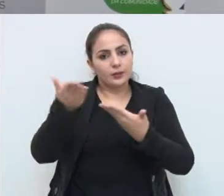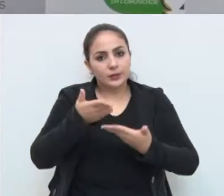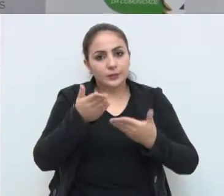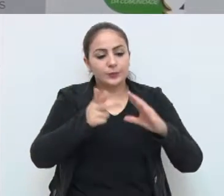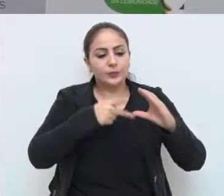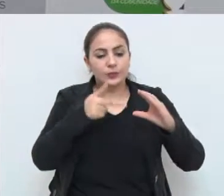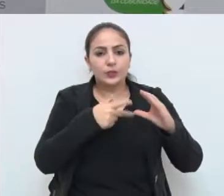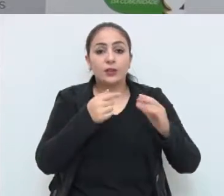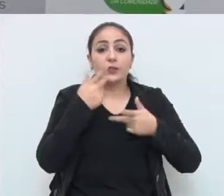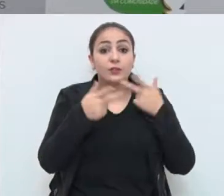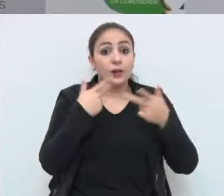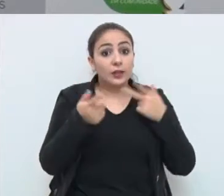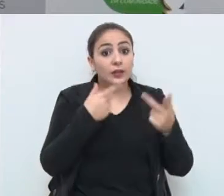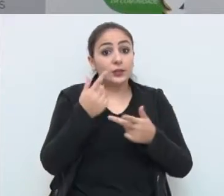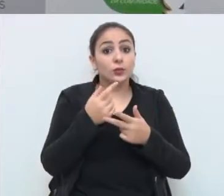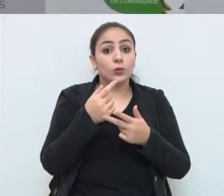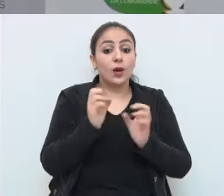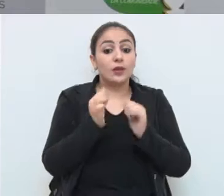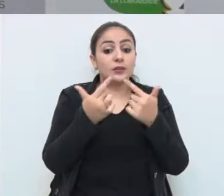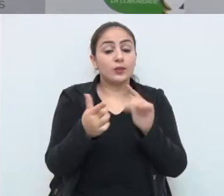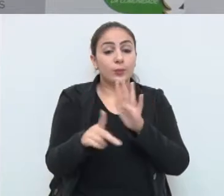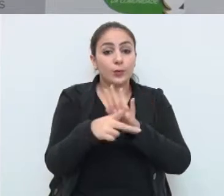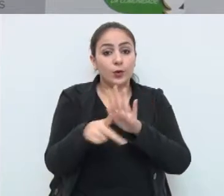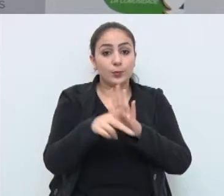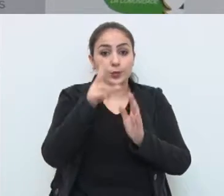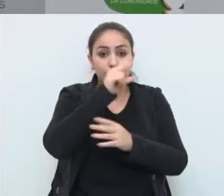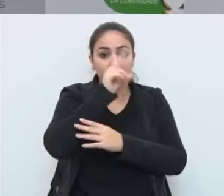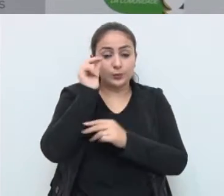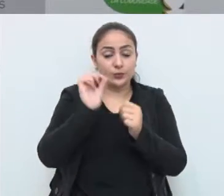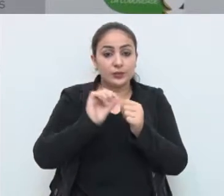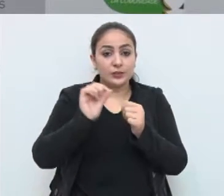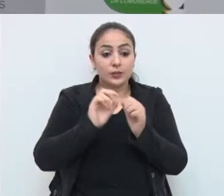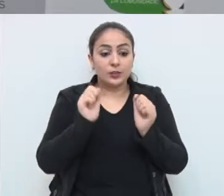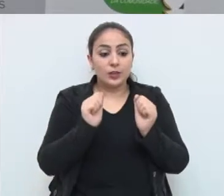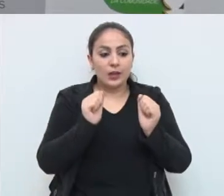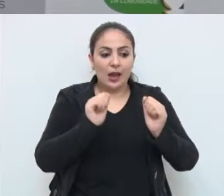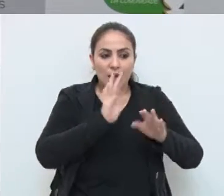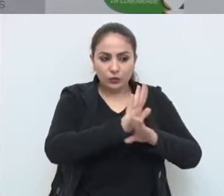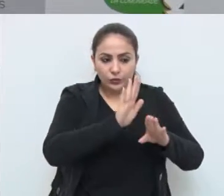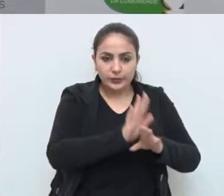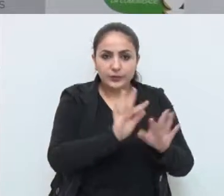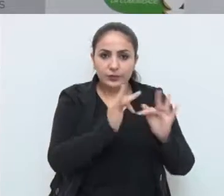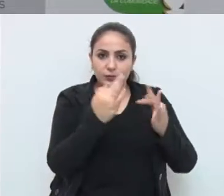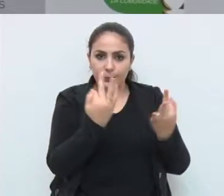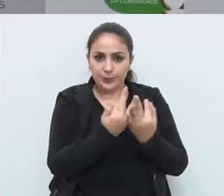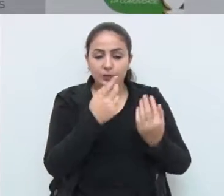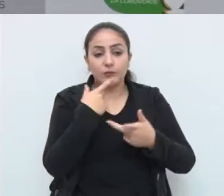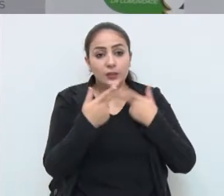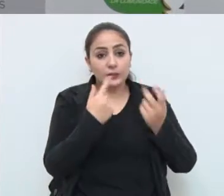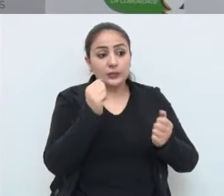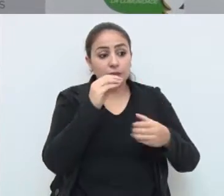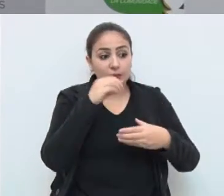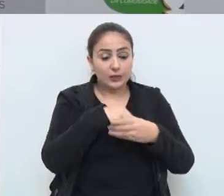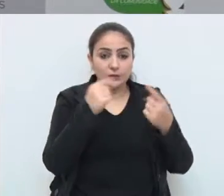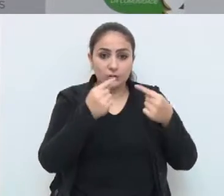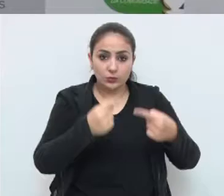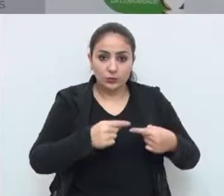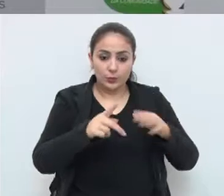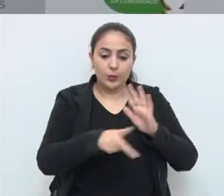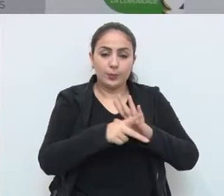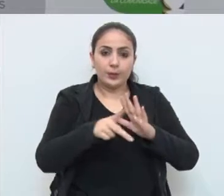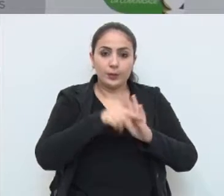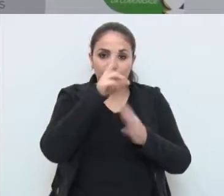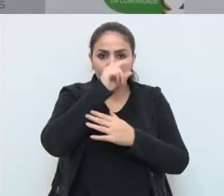e perguntamos quais são as ações que o Executivo vem fazendo para essas famílias atingidas. Eles relataram que estão dando dentro da estrutura da Prefeitura,